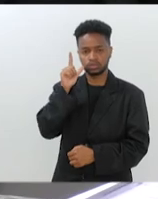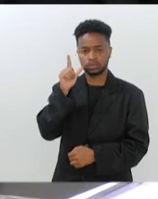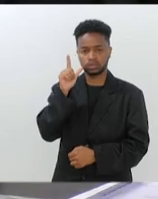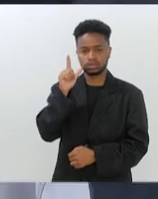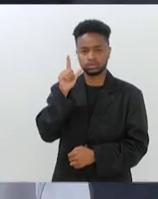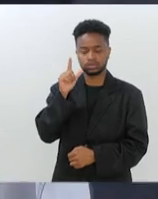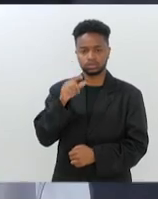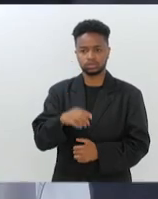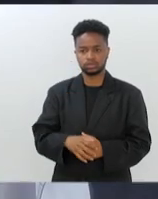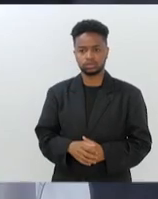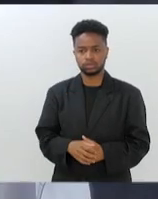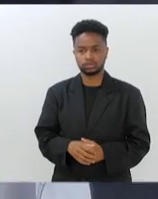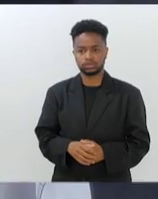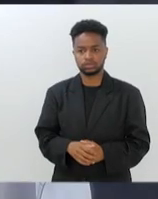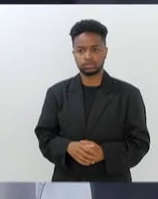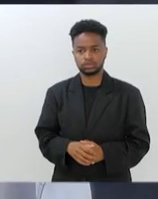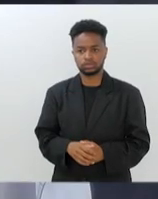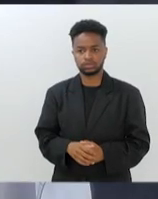Londres